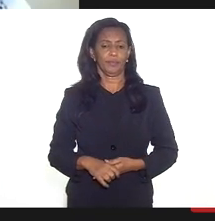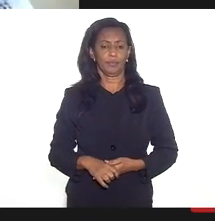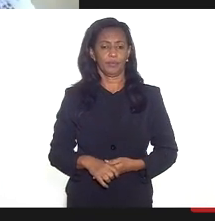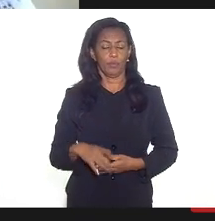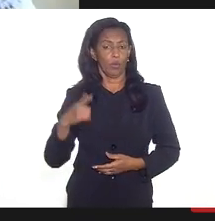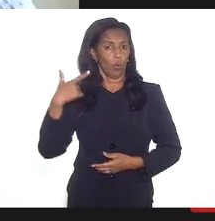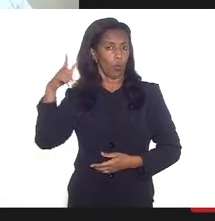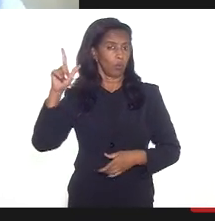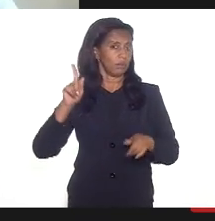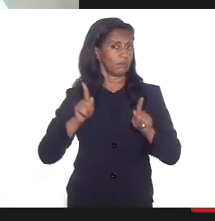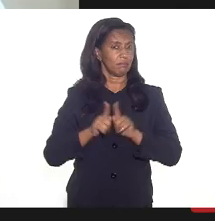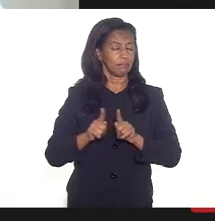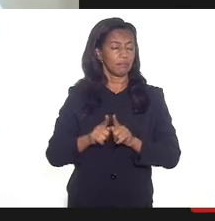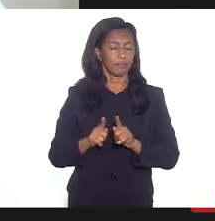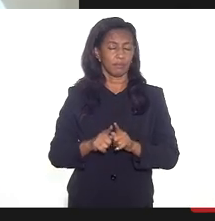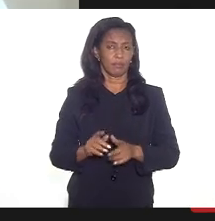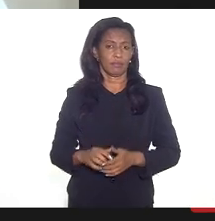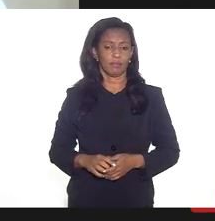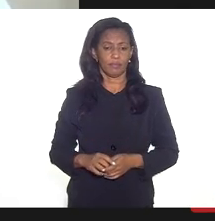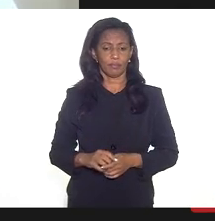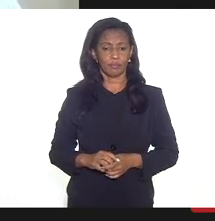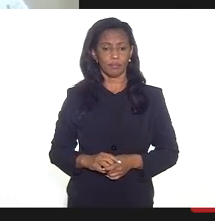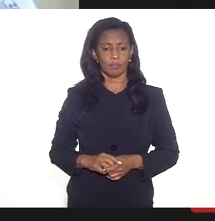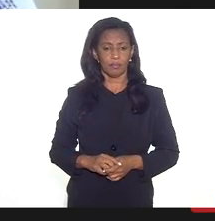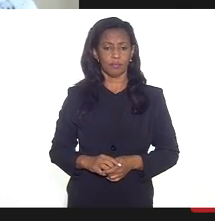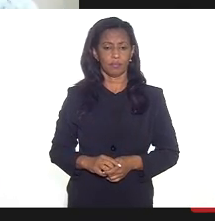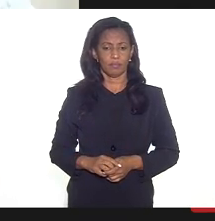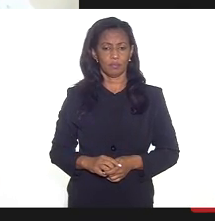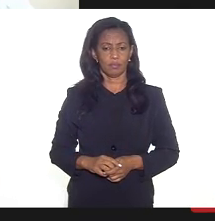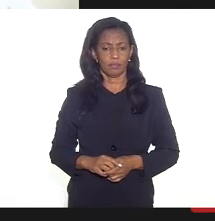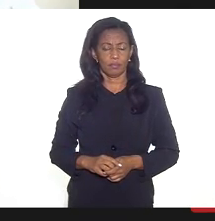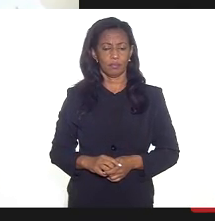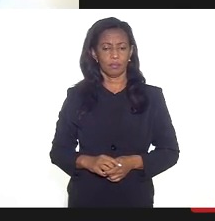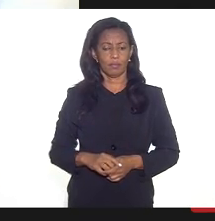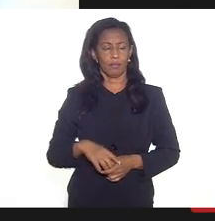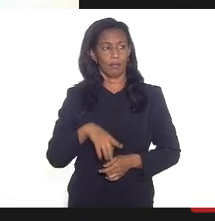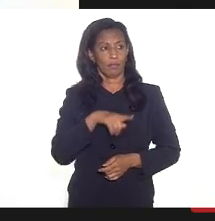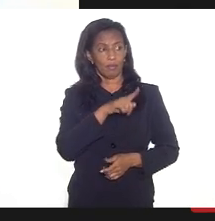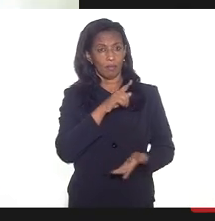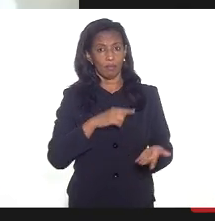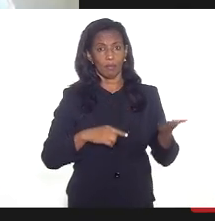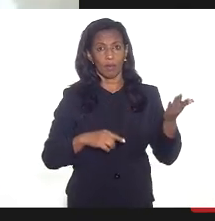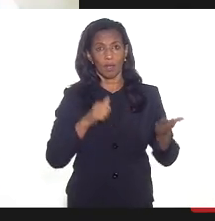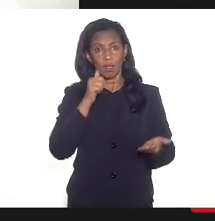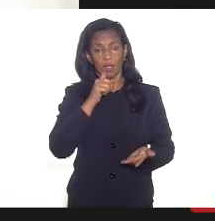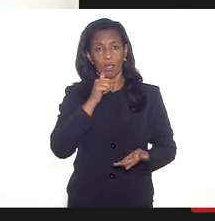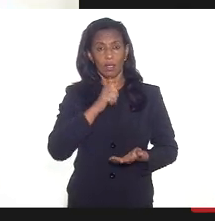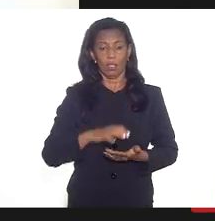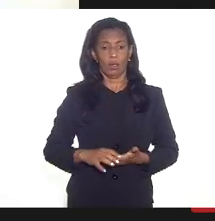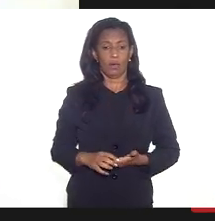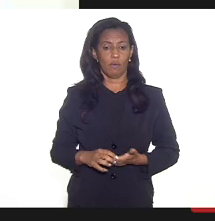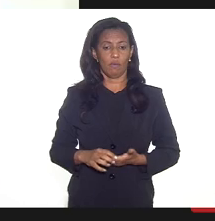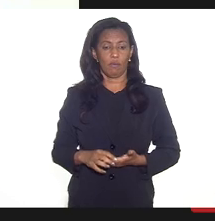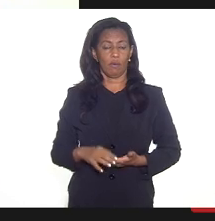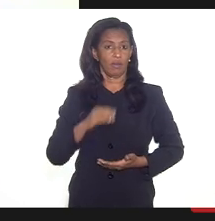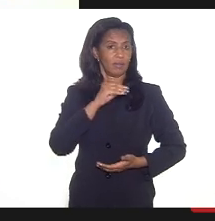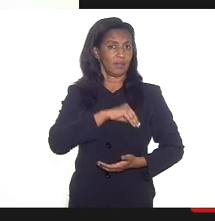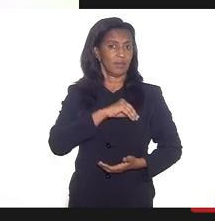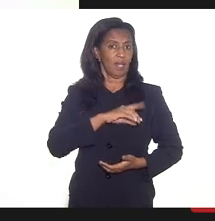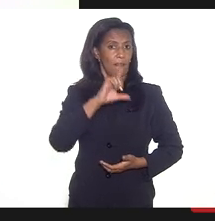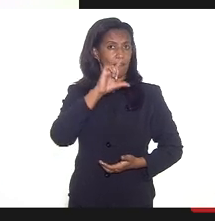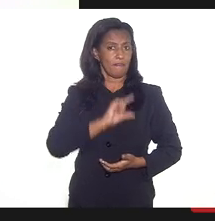Uma outra coisa também que a Duni colocou é a questão do salário